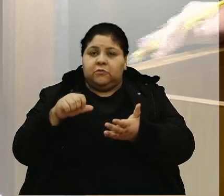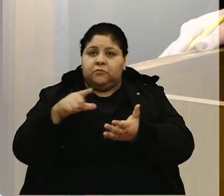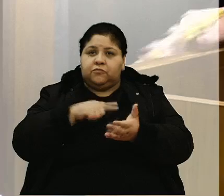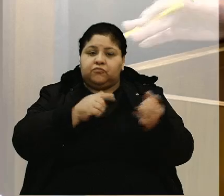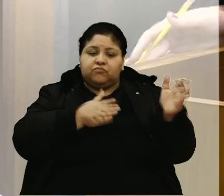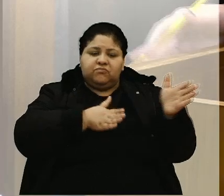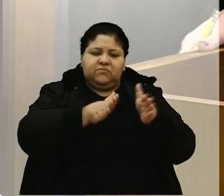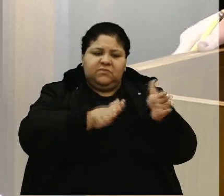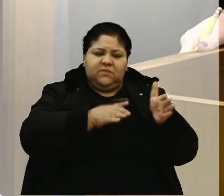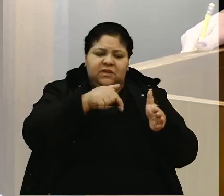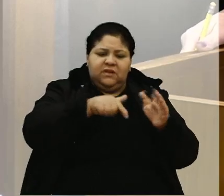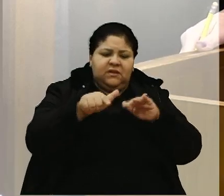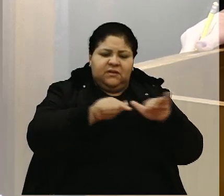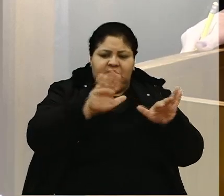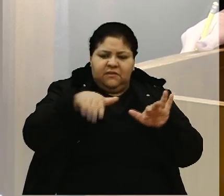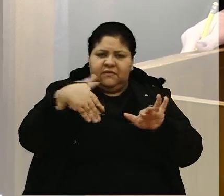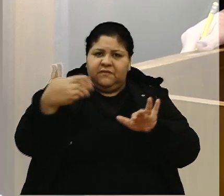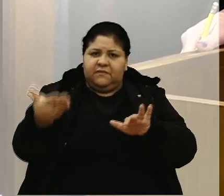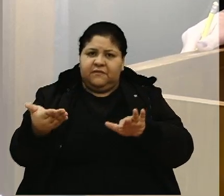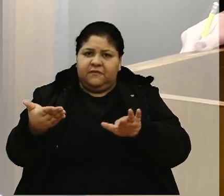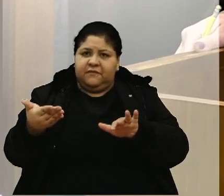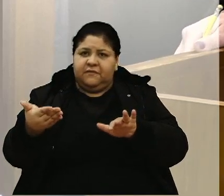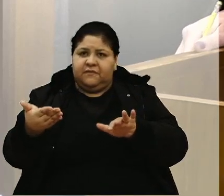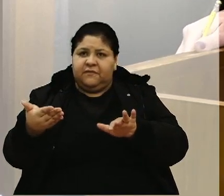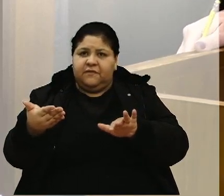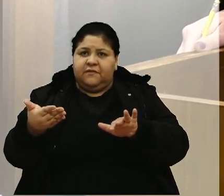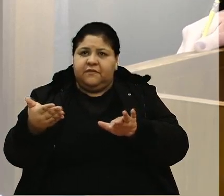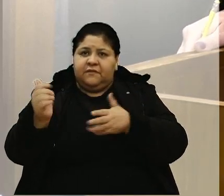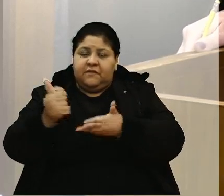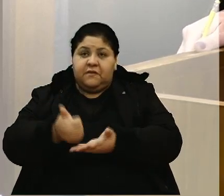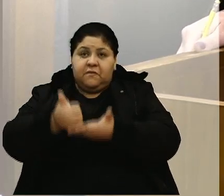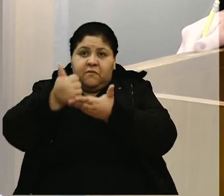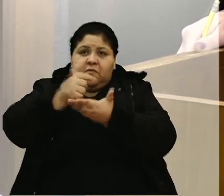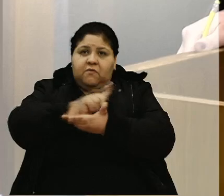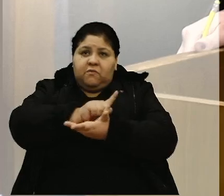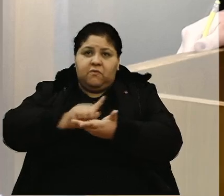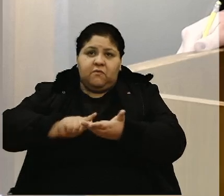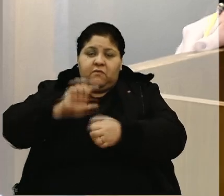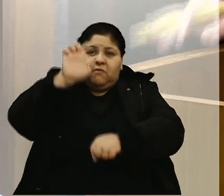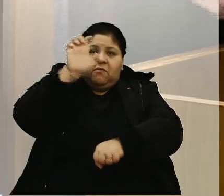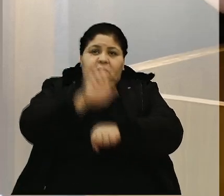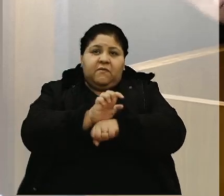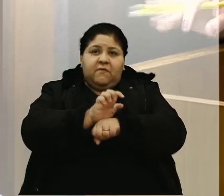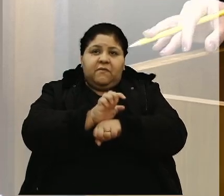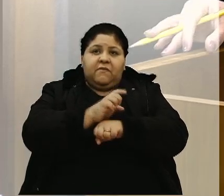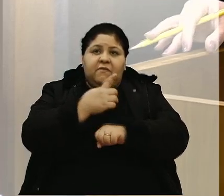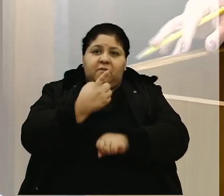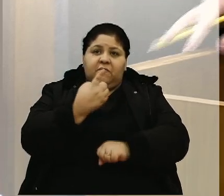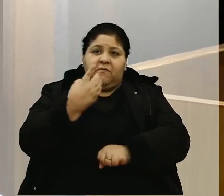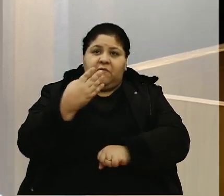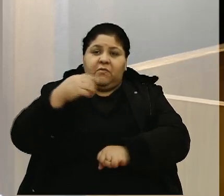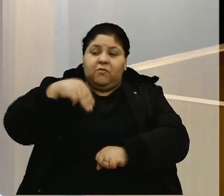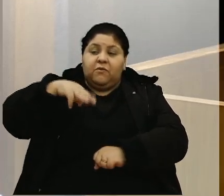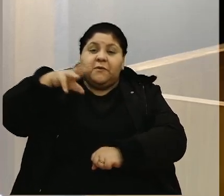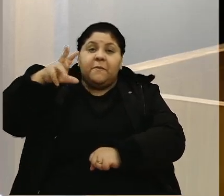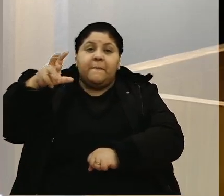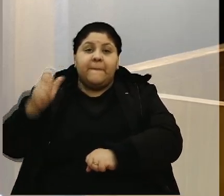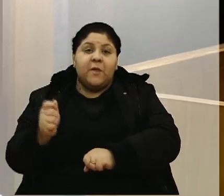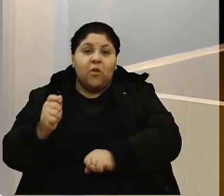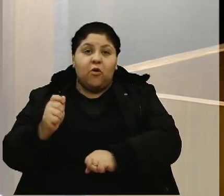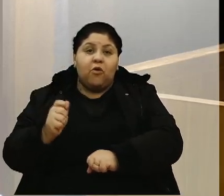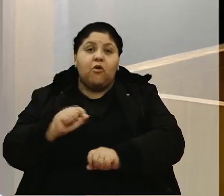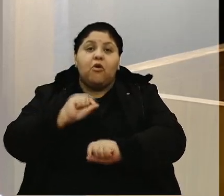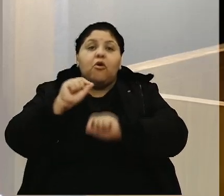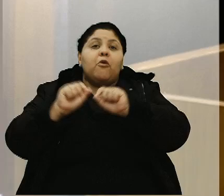então, entre essa semana e a próxima, daquele aporte do governo do estado no valor de 14 milhões. Para que